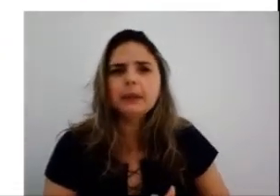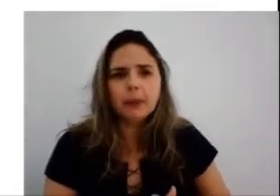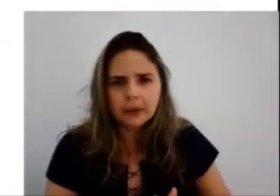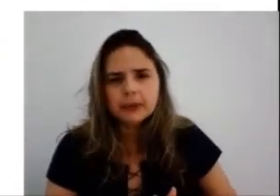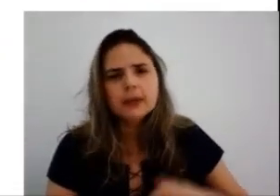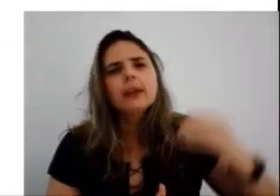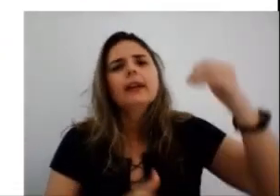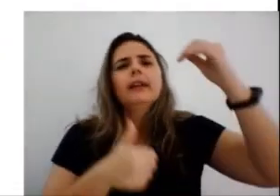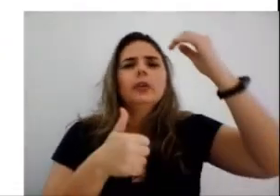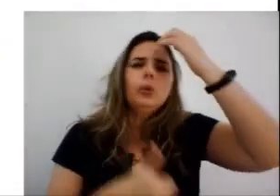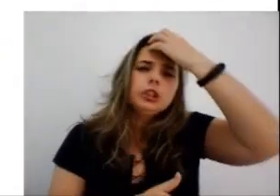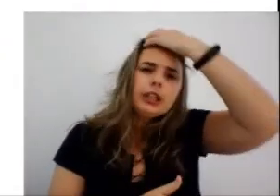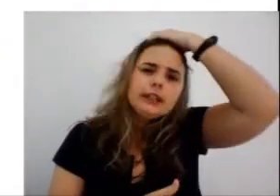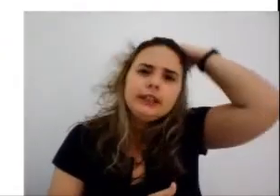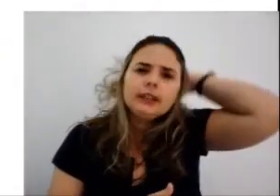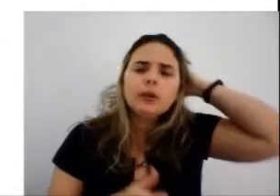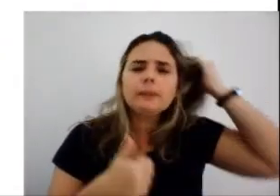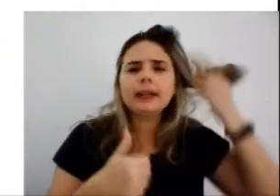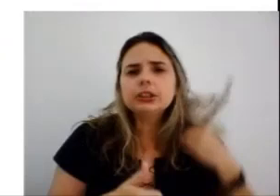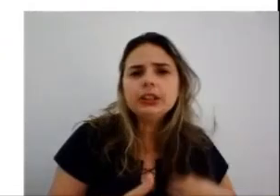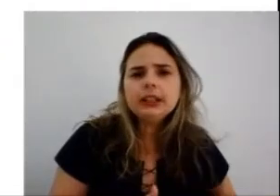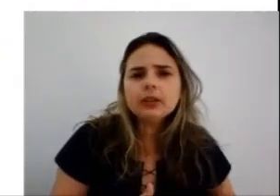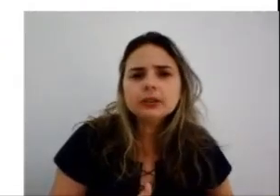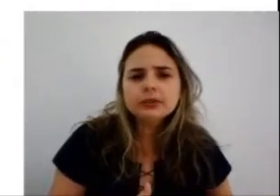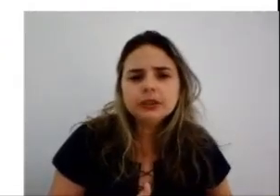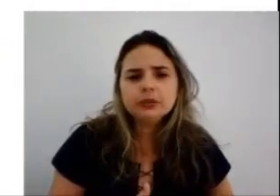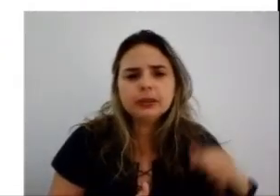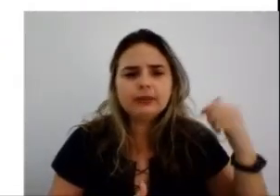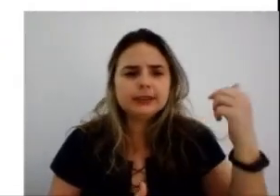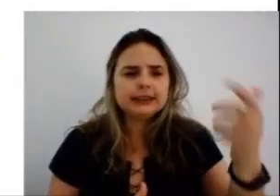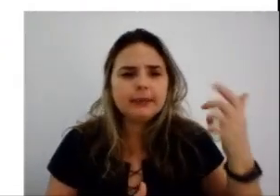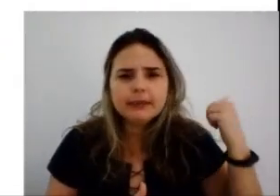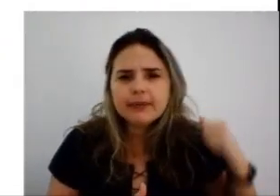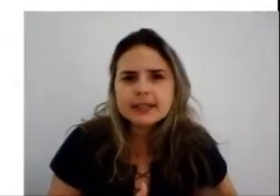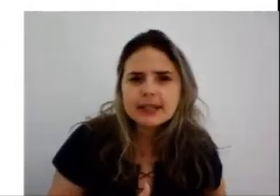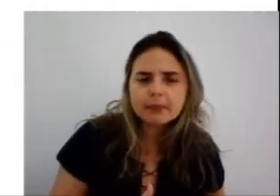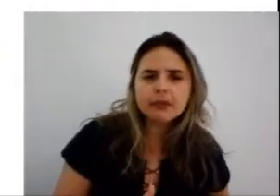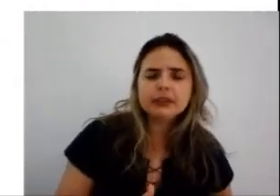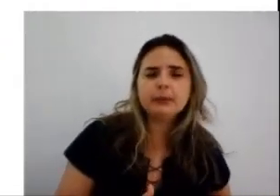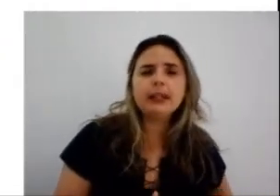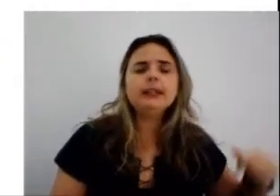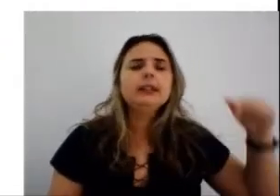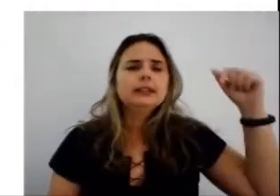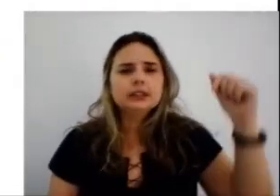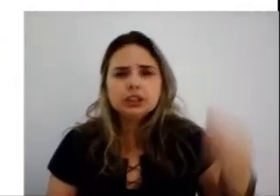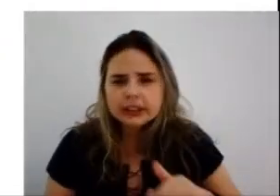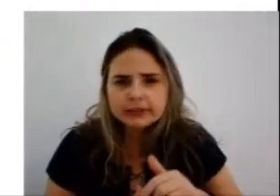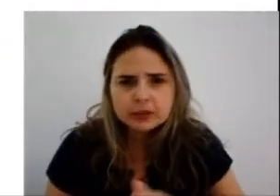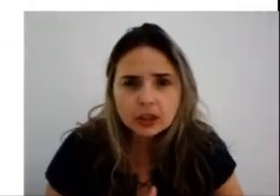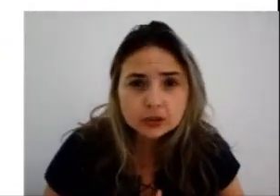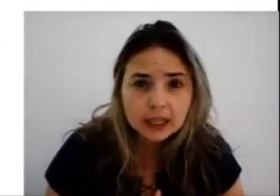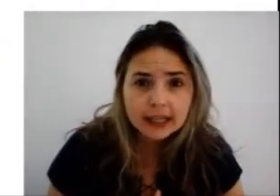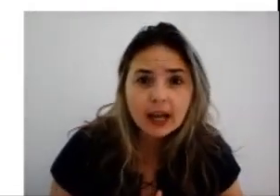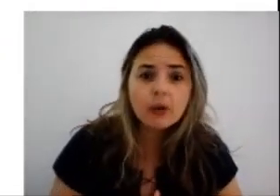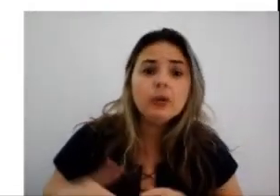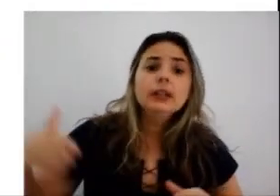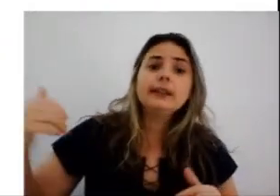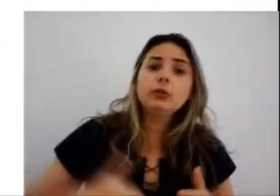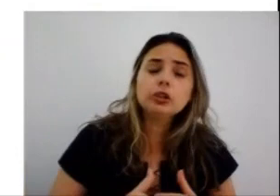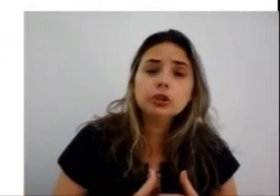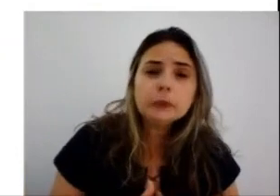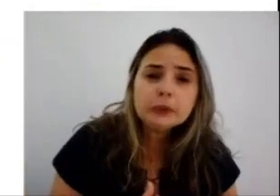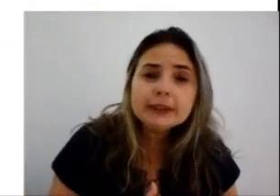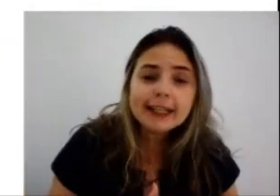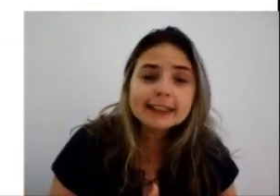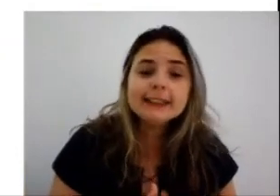muda, tá bom? Curte aí, compartilha nosso vídeo com quem você sabe que vai fazer essa prova também. Se inscreva no nosso canal,